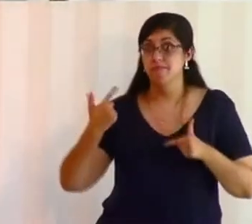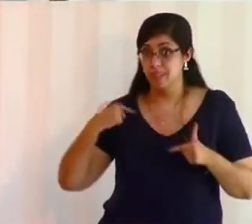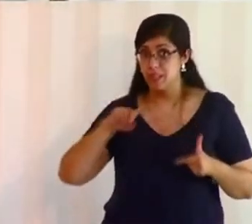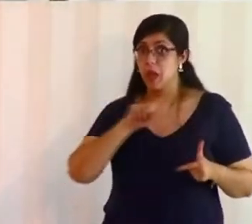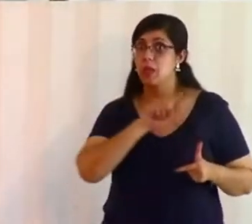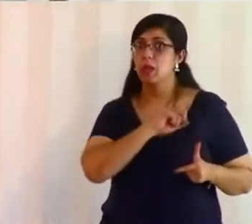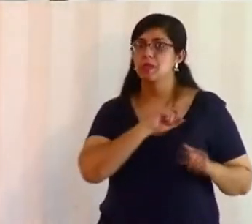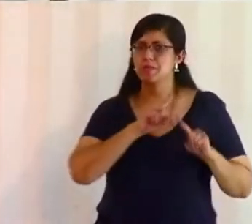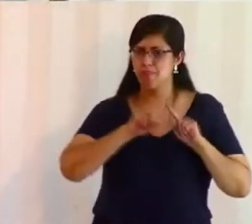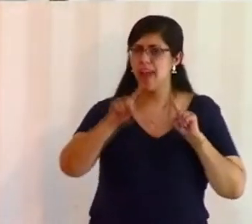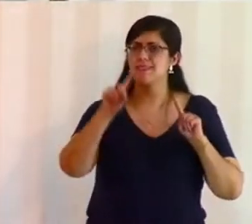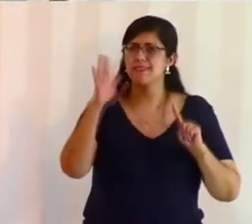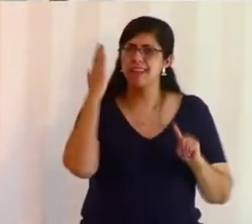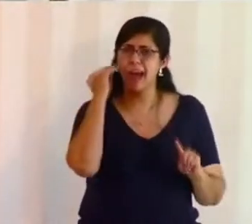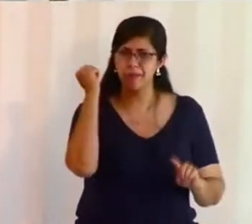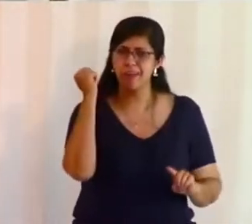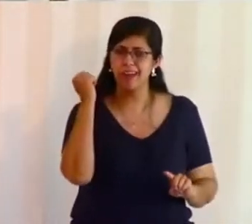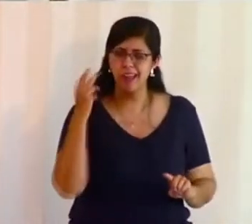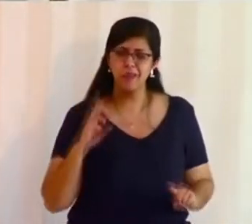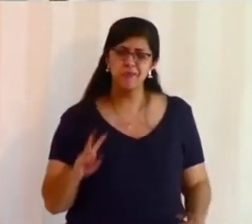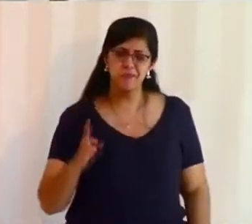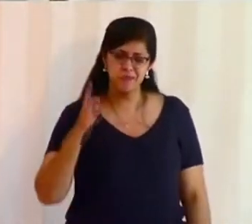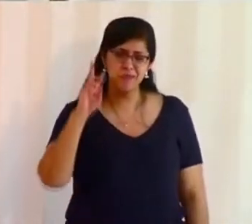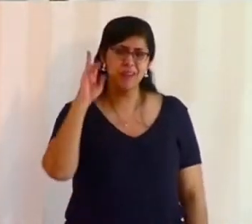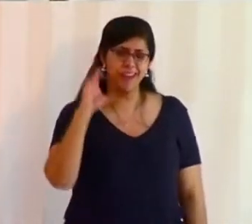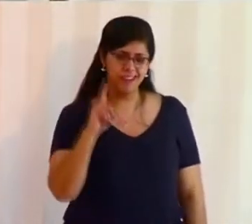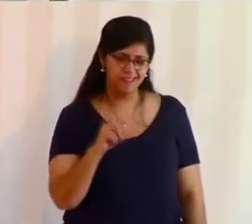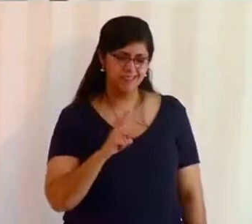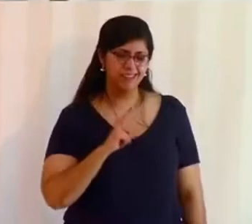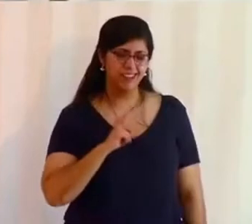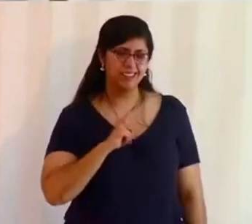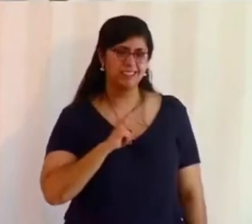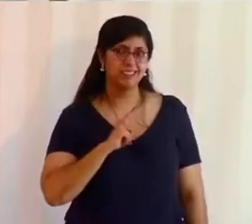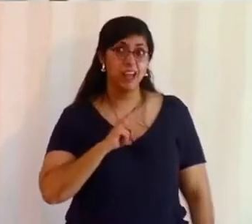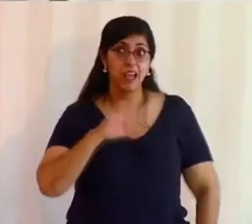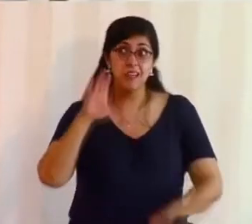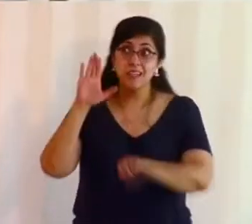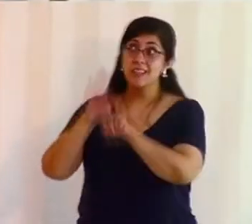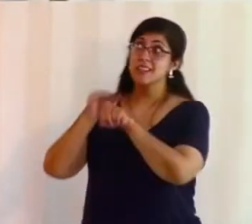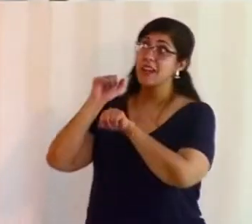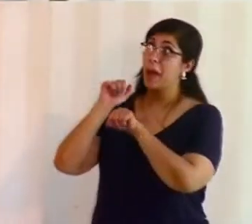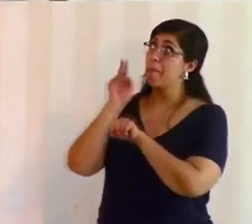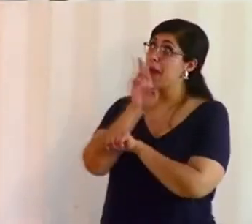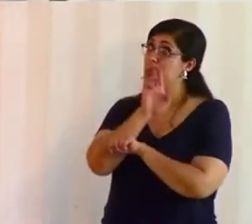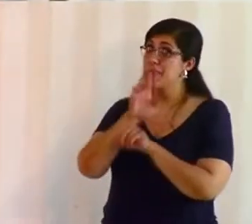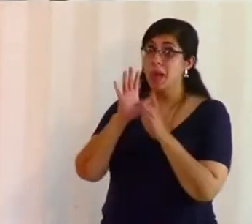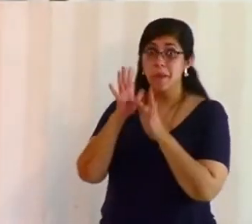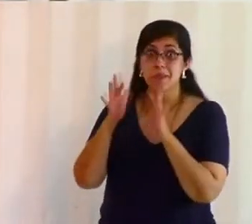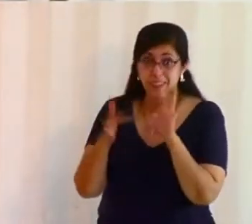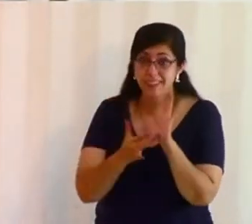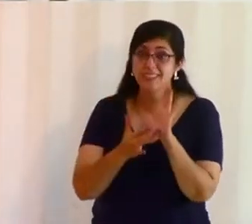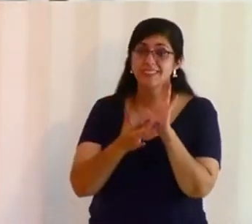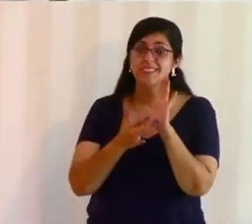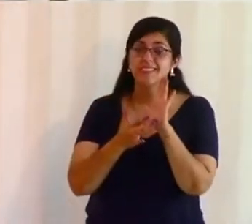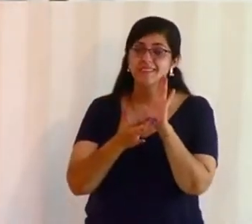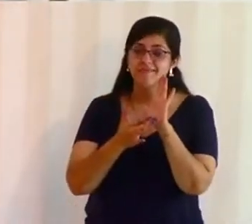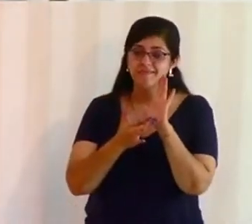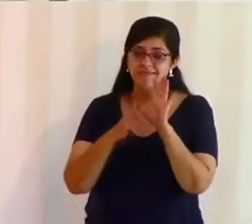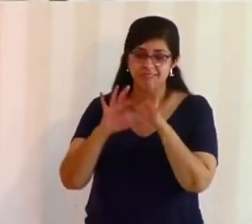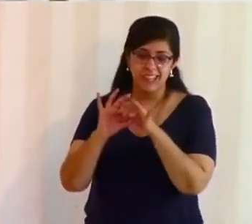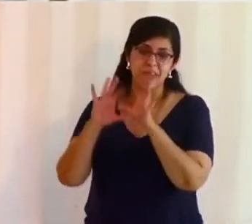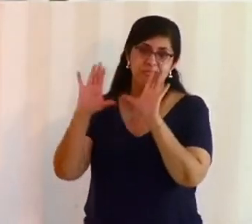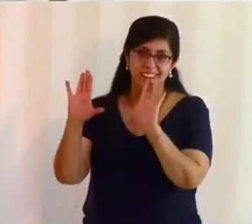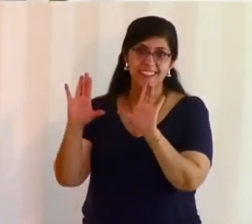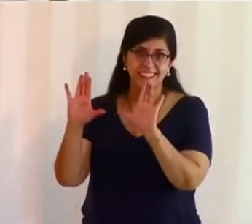armas dele, mas não se preocupe, porque quando você invocar o nome do Senhor Jesus, porque é no nome dele que nós realizamos a obra dele, o inimigo